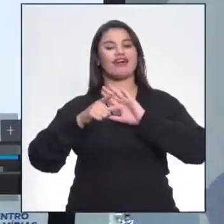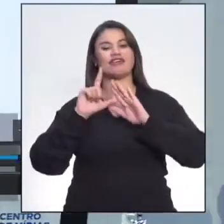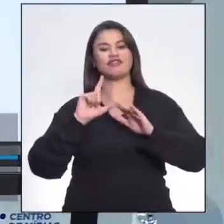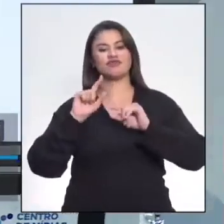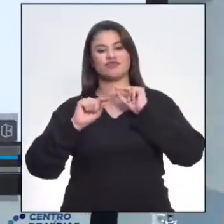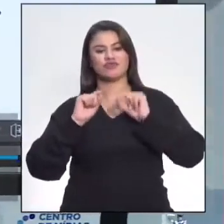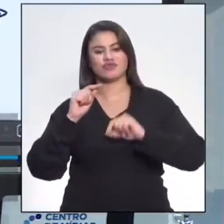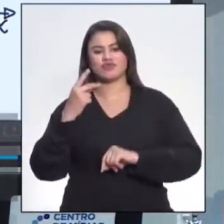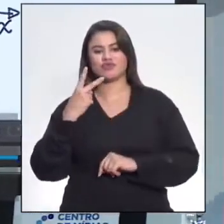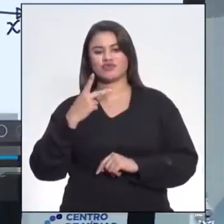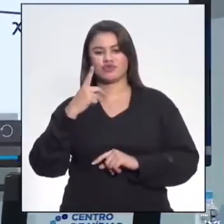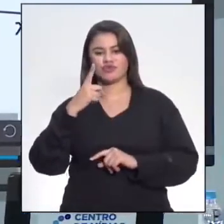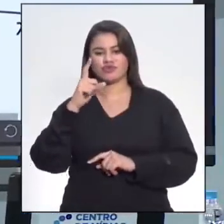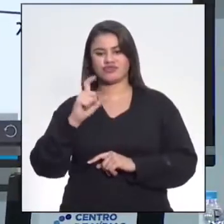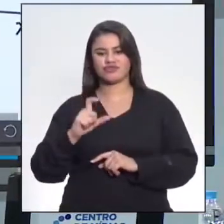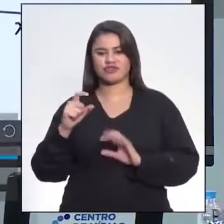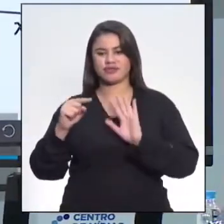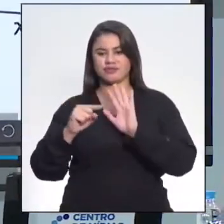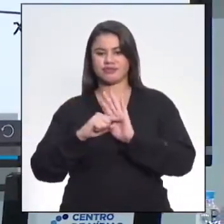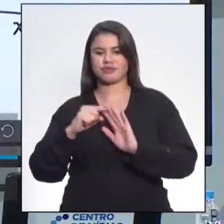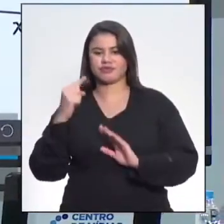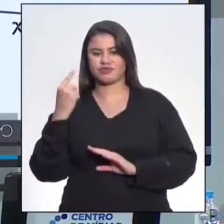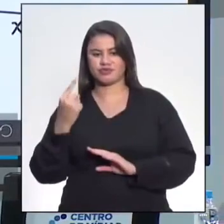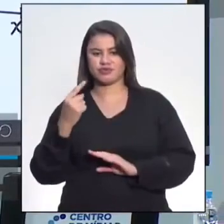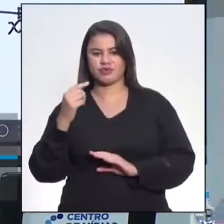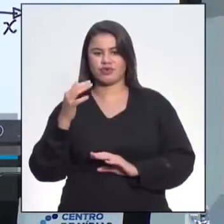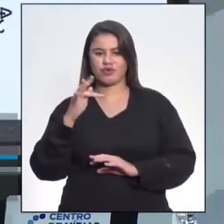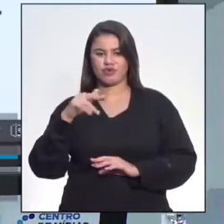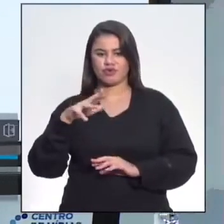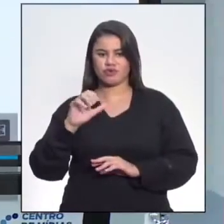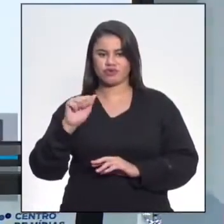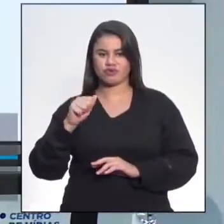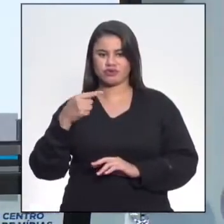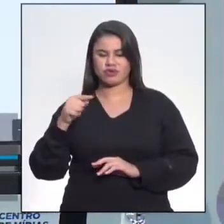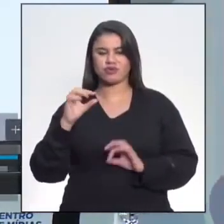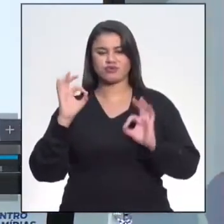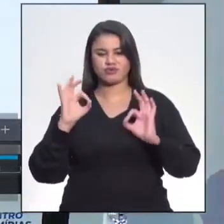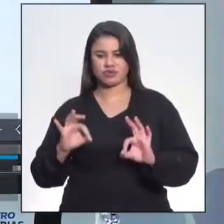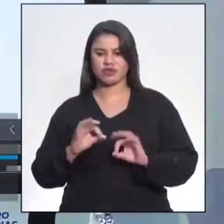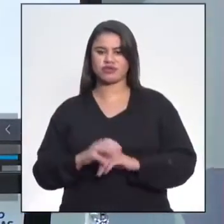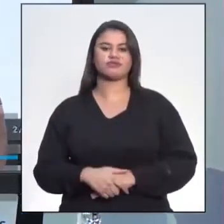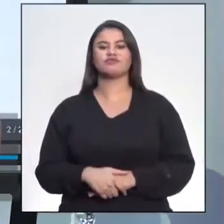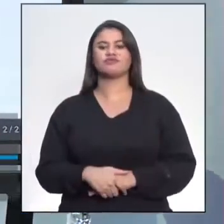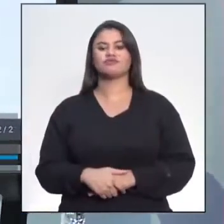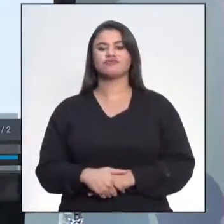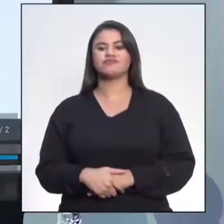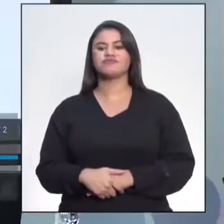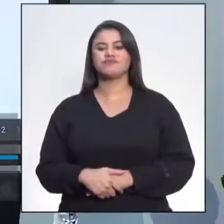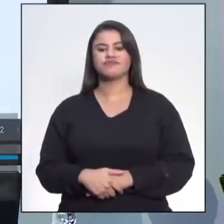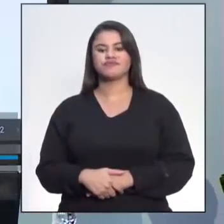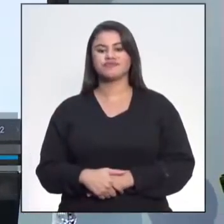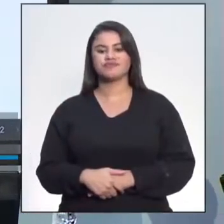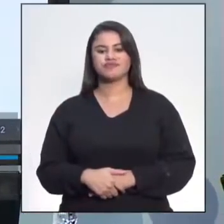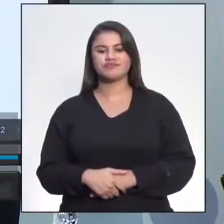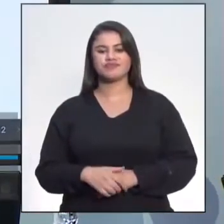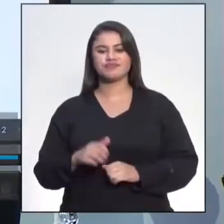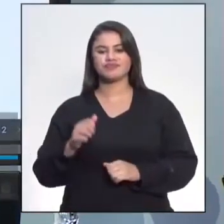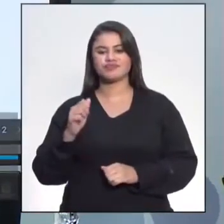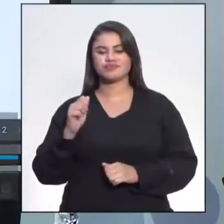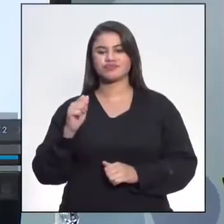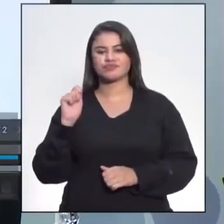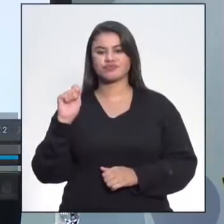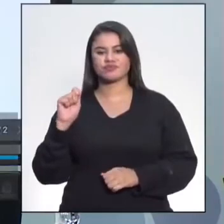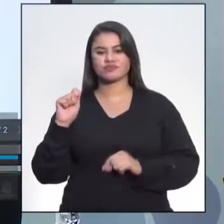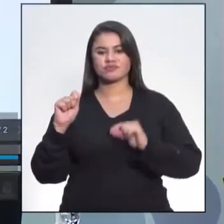função 2x menos 1, certo, professora Inês? Não está errada a função, não, né? Então, vamos lá. O que eu queria no item A? Eu quero o valor